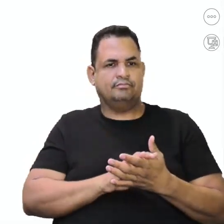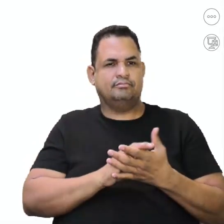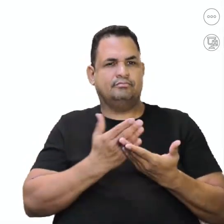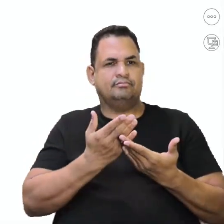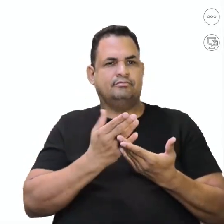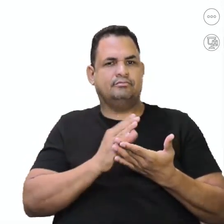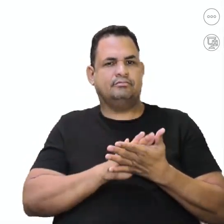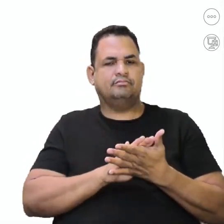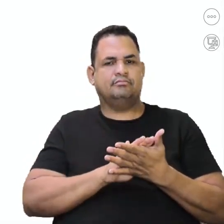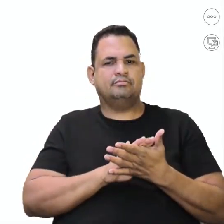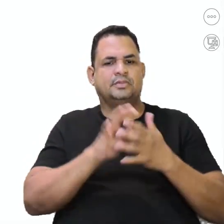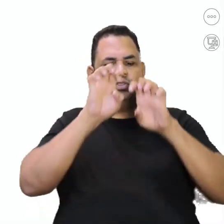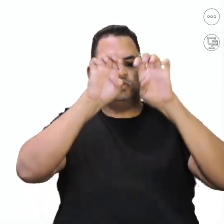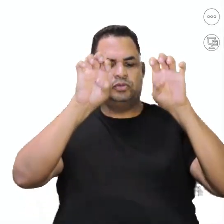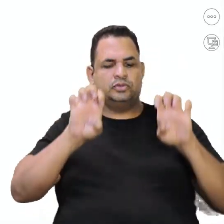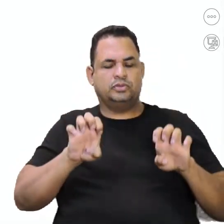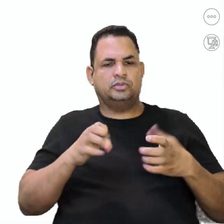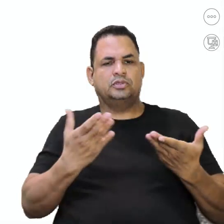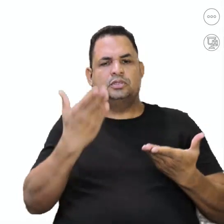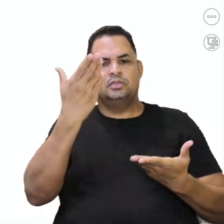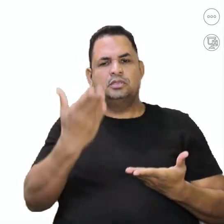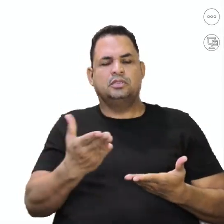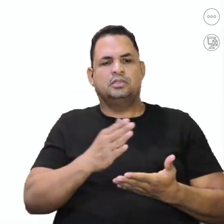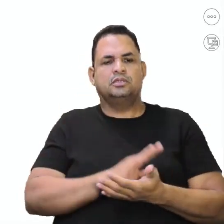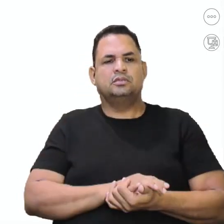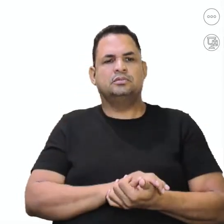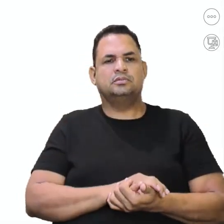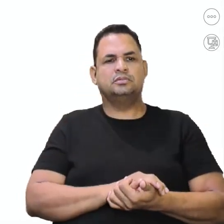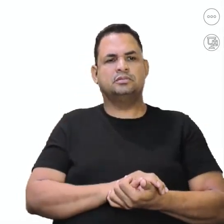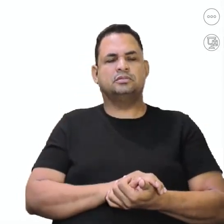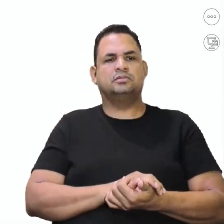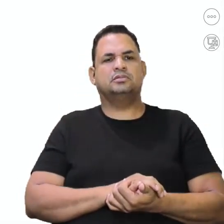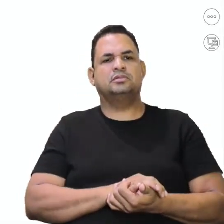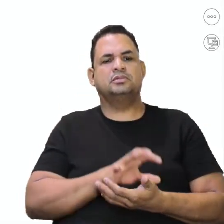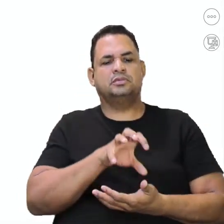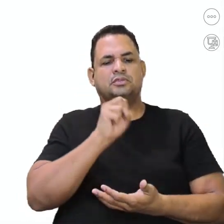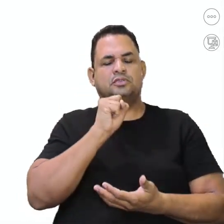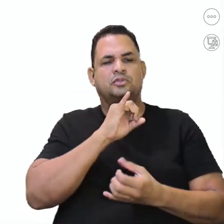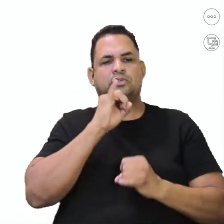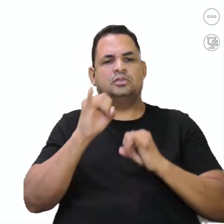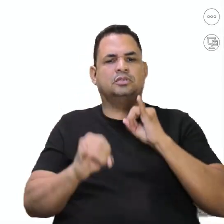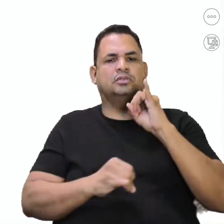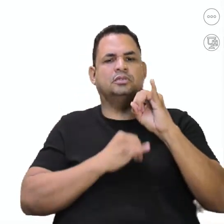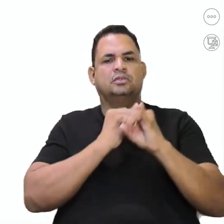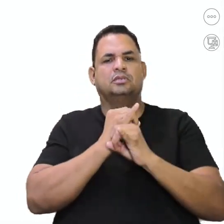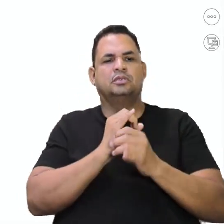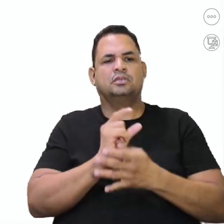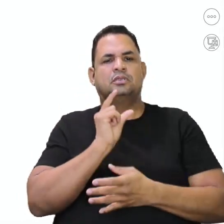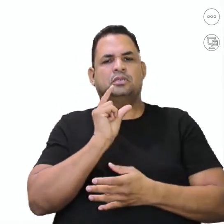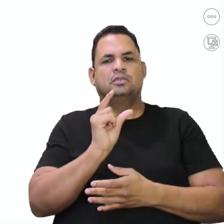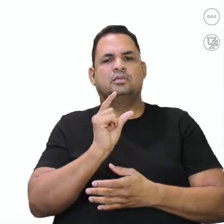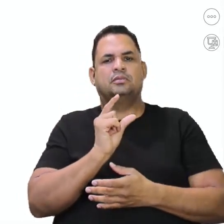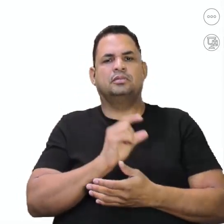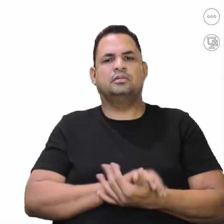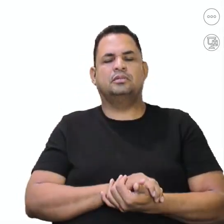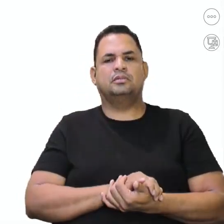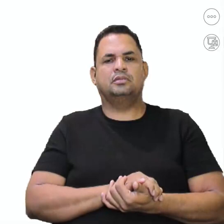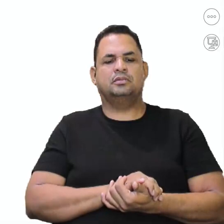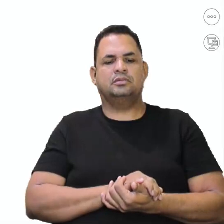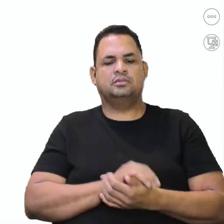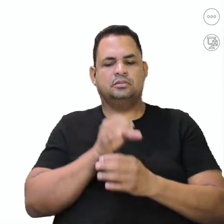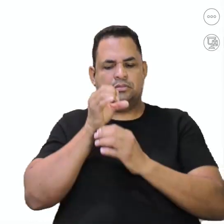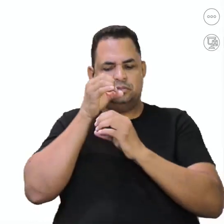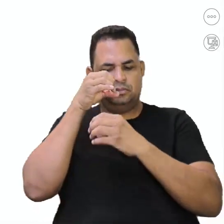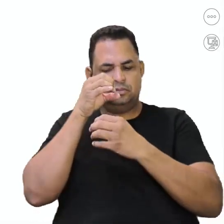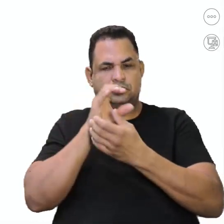aqui só pode ter sido retirado da internet. Temos aqui a palavra search, aqui a lupa